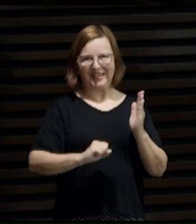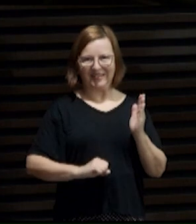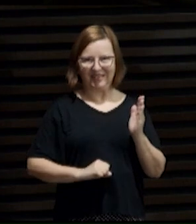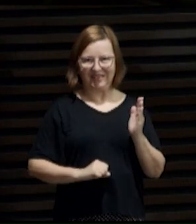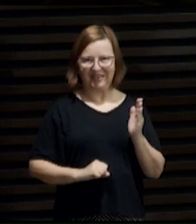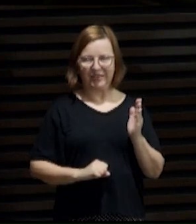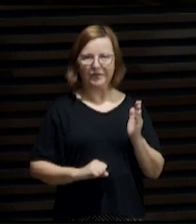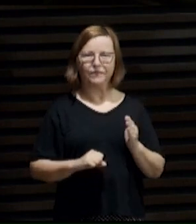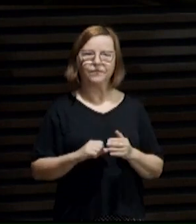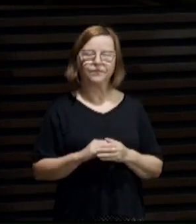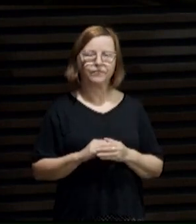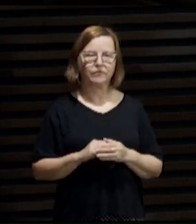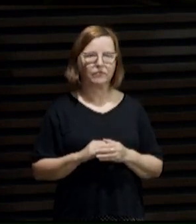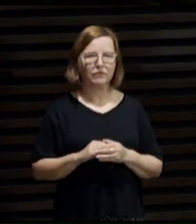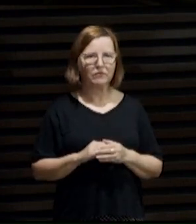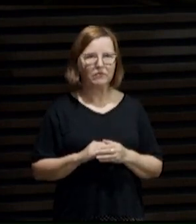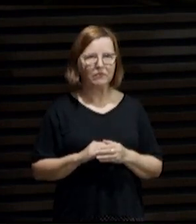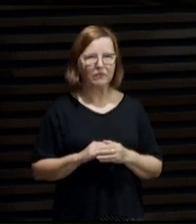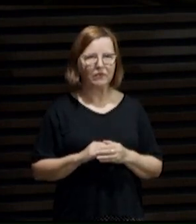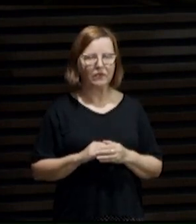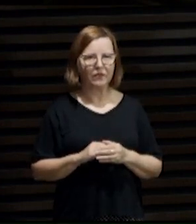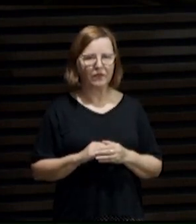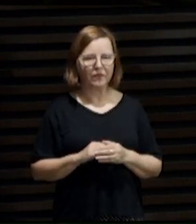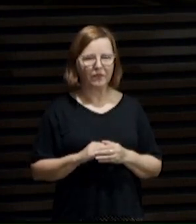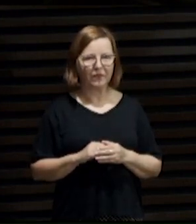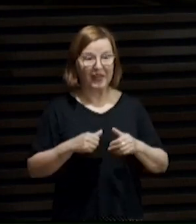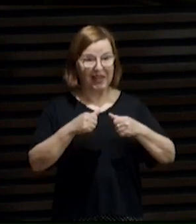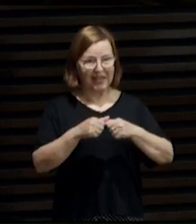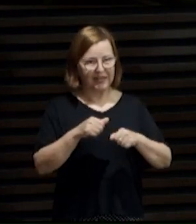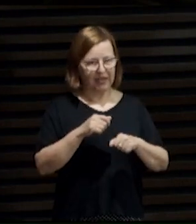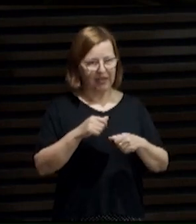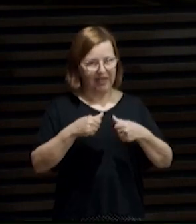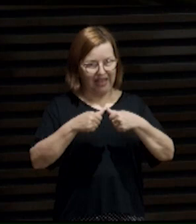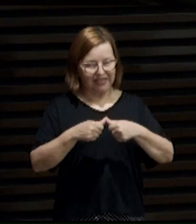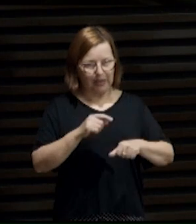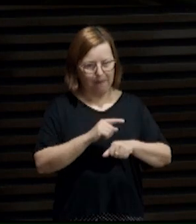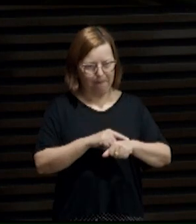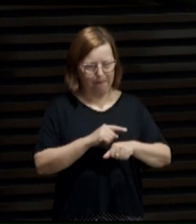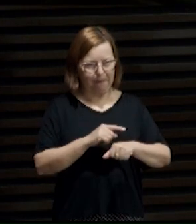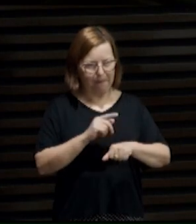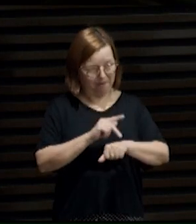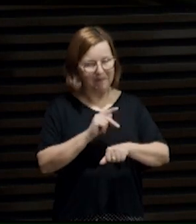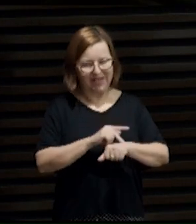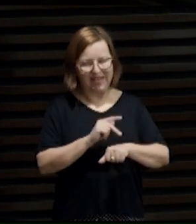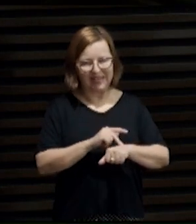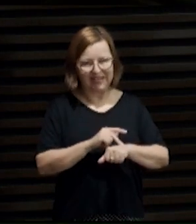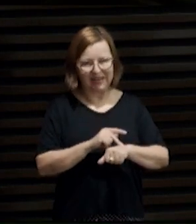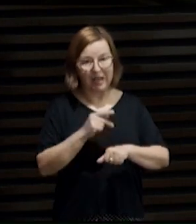E ele olha para aquilo quando se acorda e diz: esta pedra ficará como memorial. E este lugar será chamado